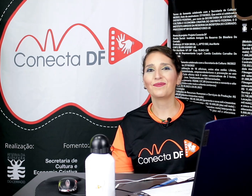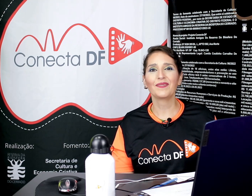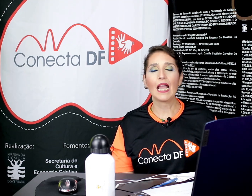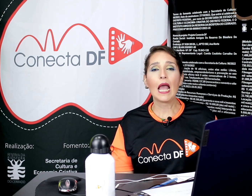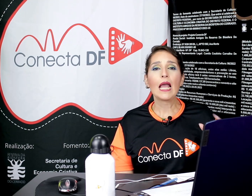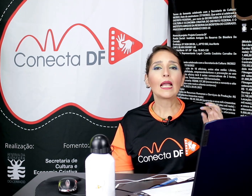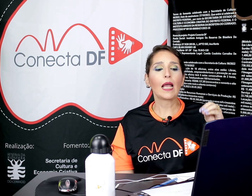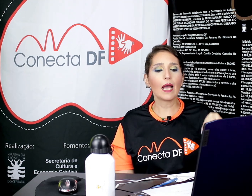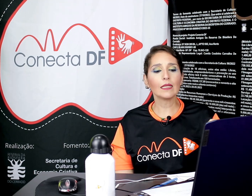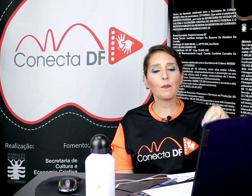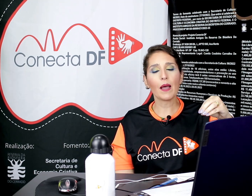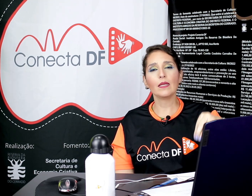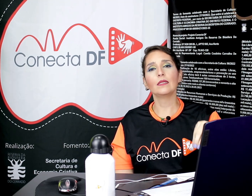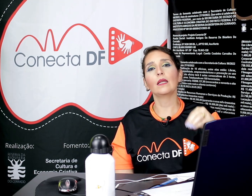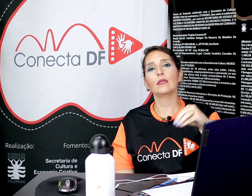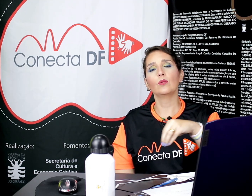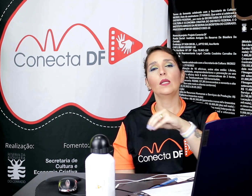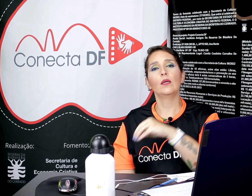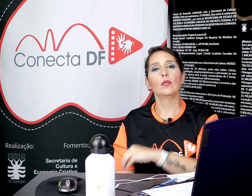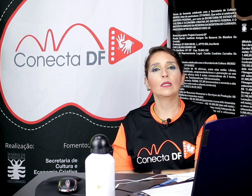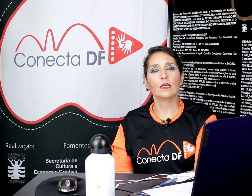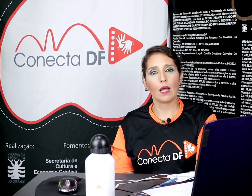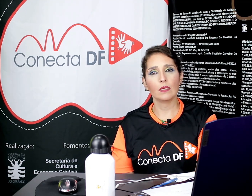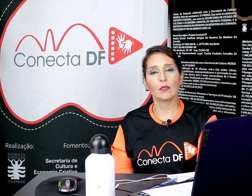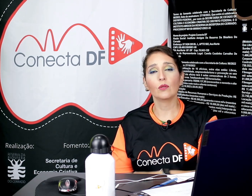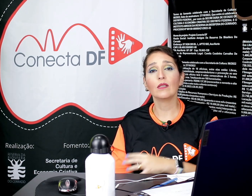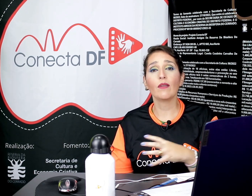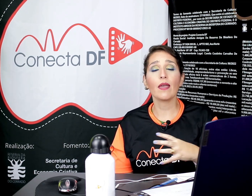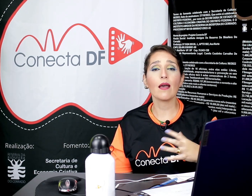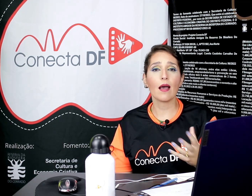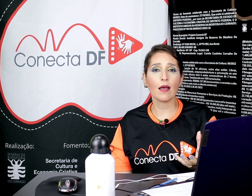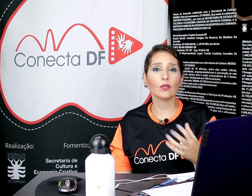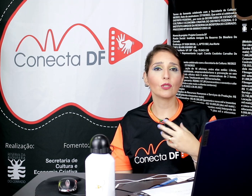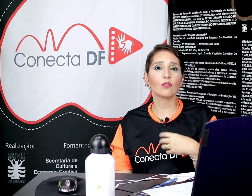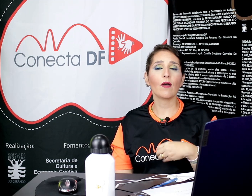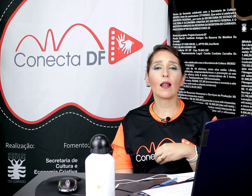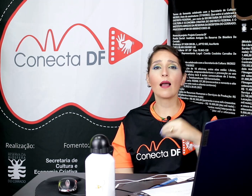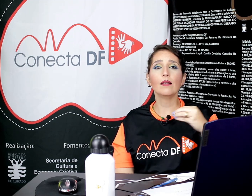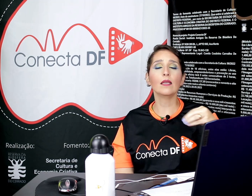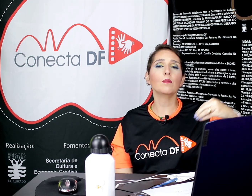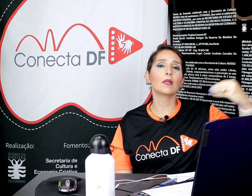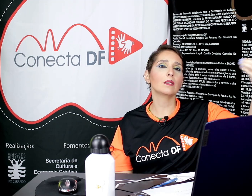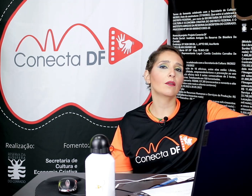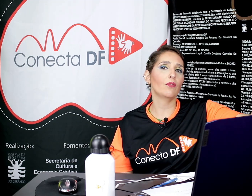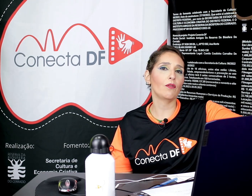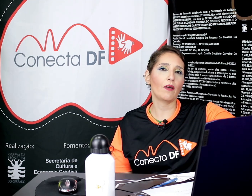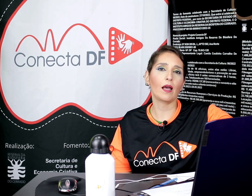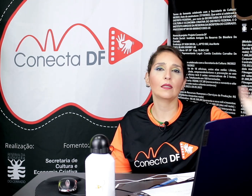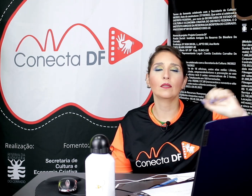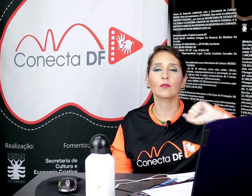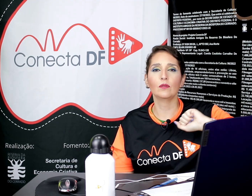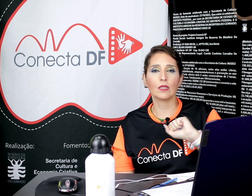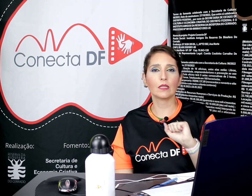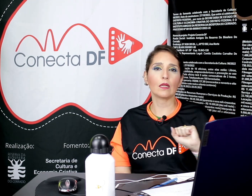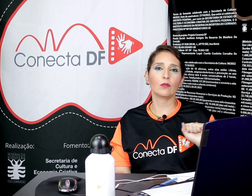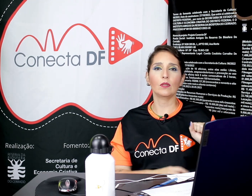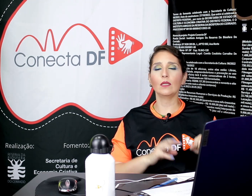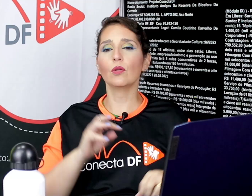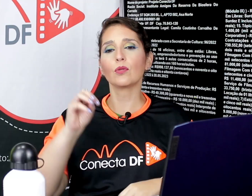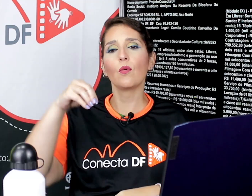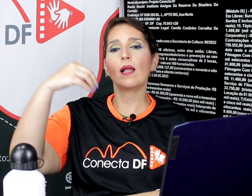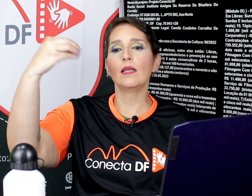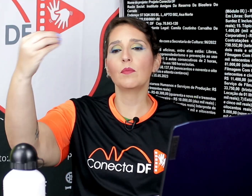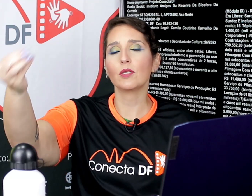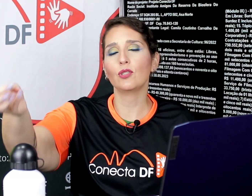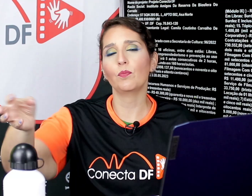Não. Cada país tem a sua língua de sinais. Inclusive, é errado a gente falar a Libras que foi falada nos Estados